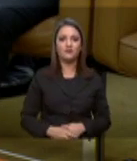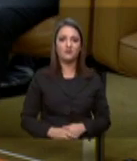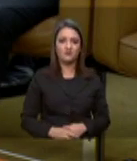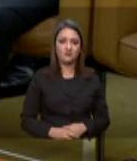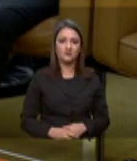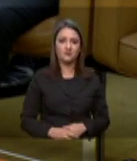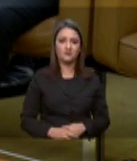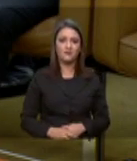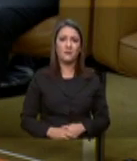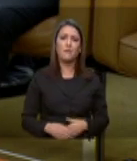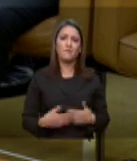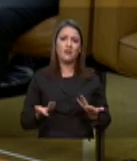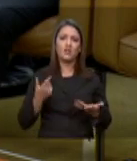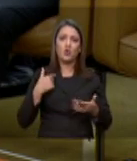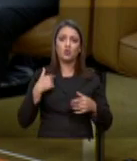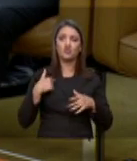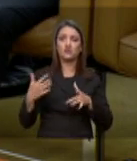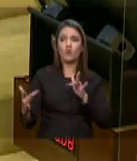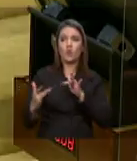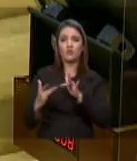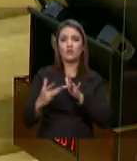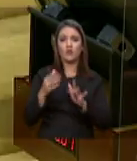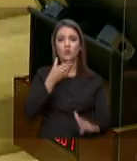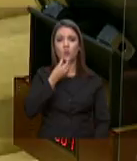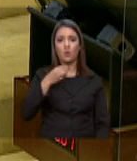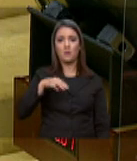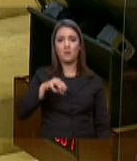eu tive uma convivência com Michel Serre,